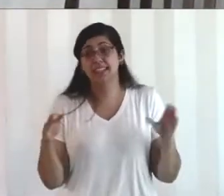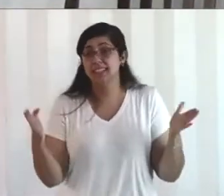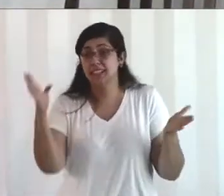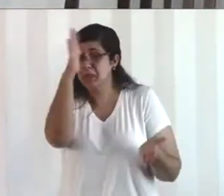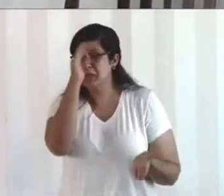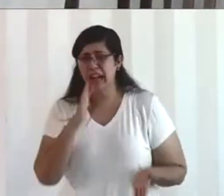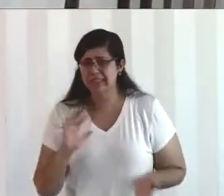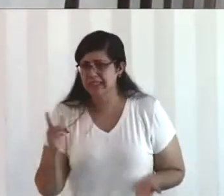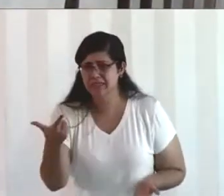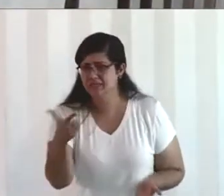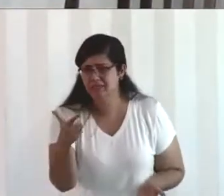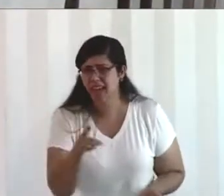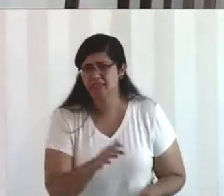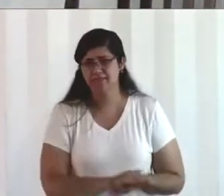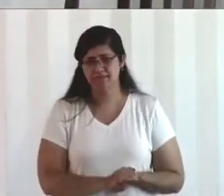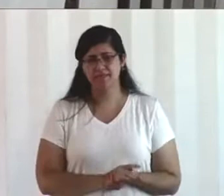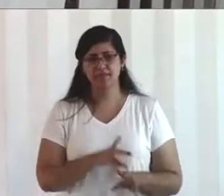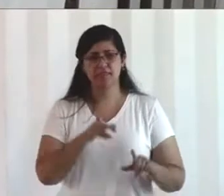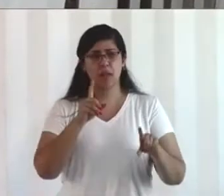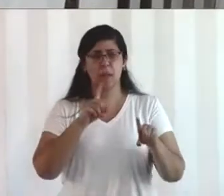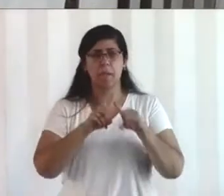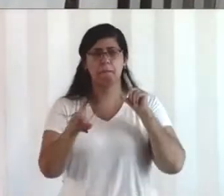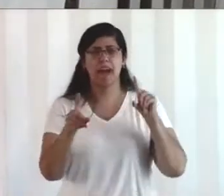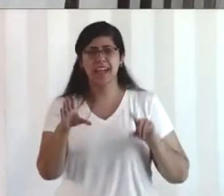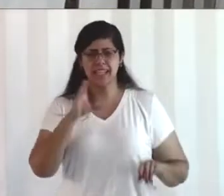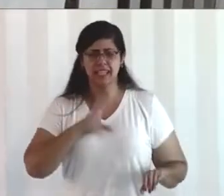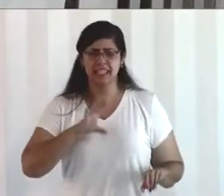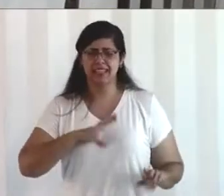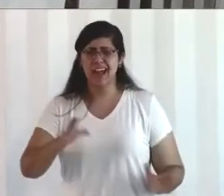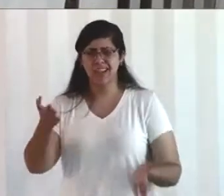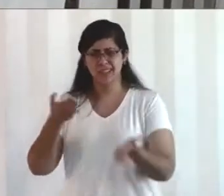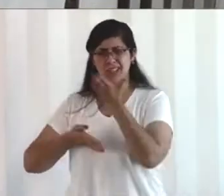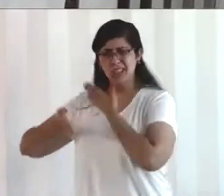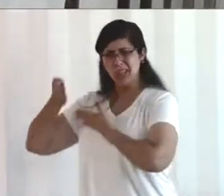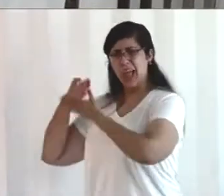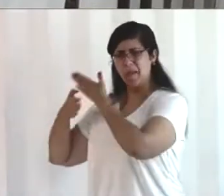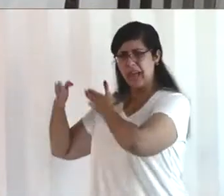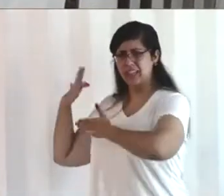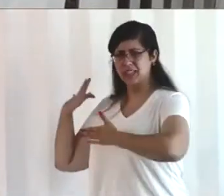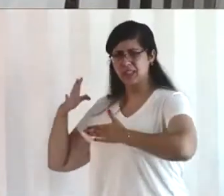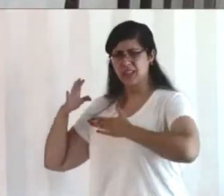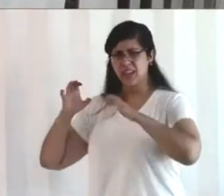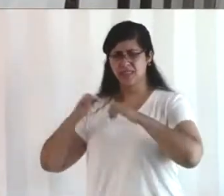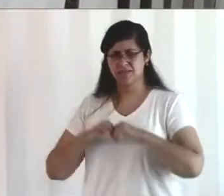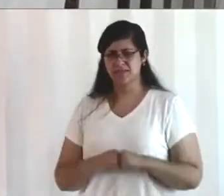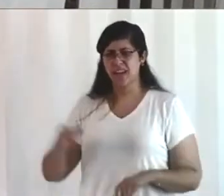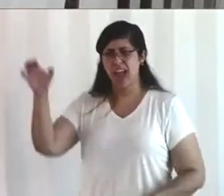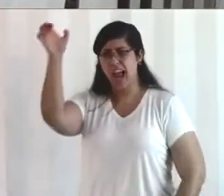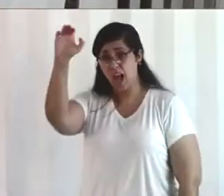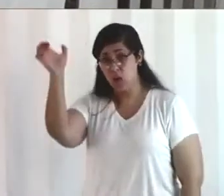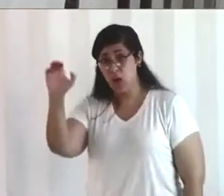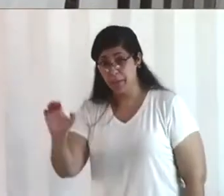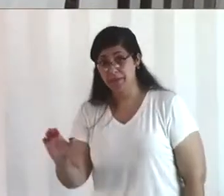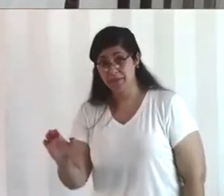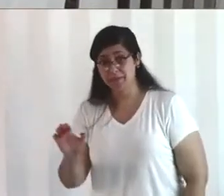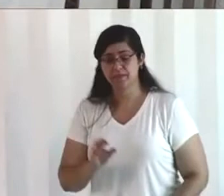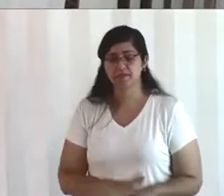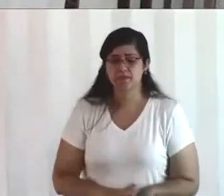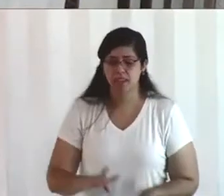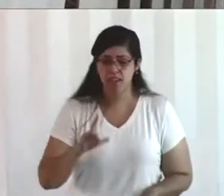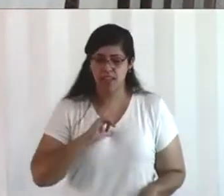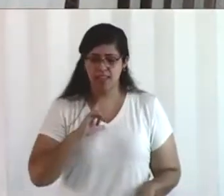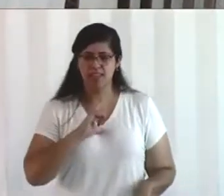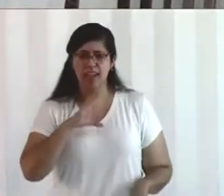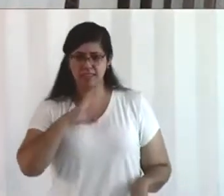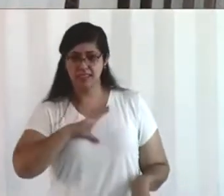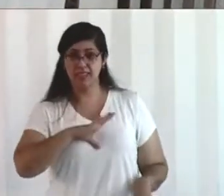claro, mas nas cidades antigas da Europa é muito comum ver cidades que normalmente não